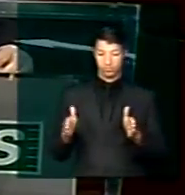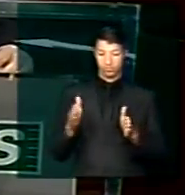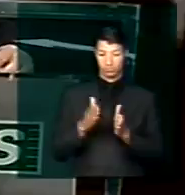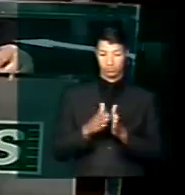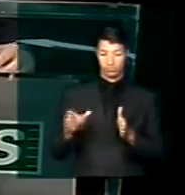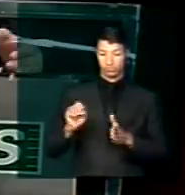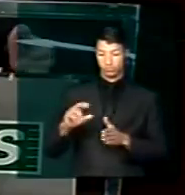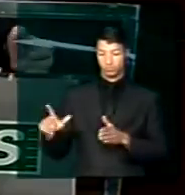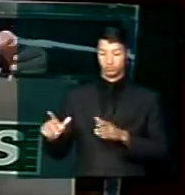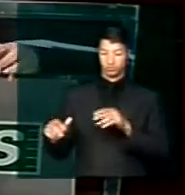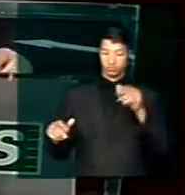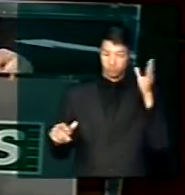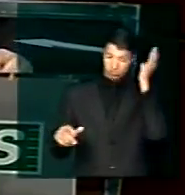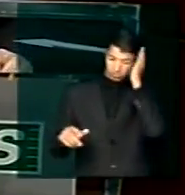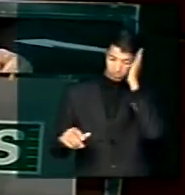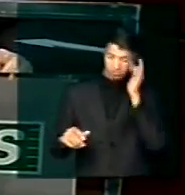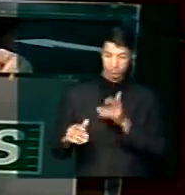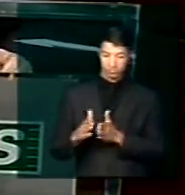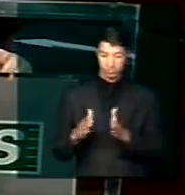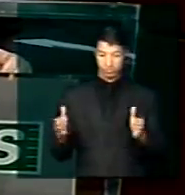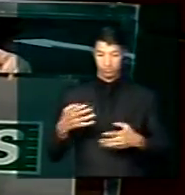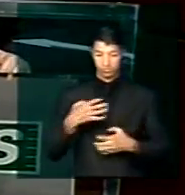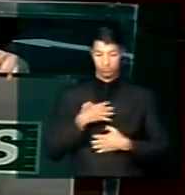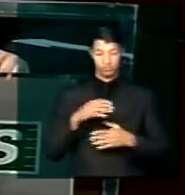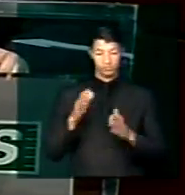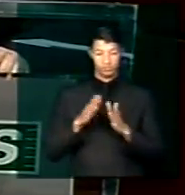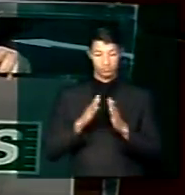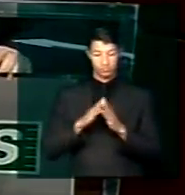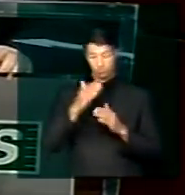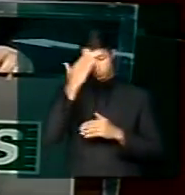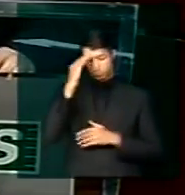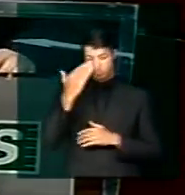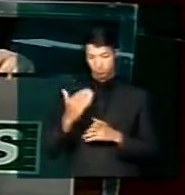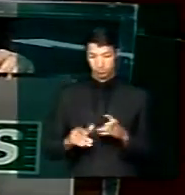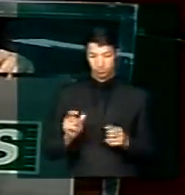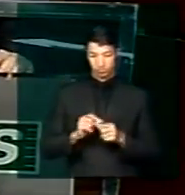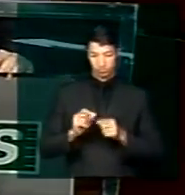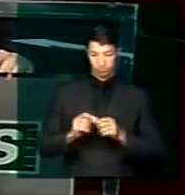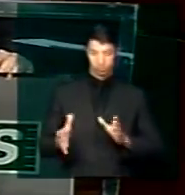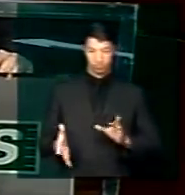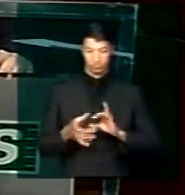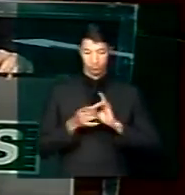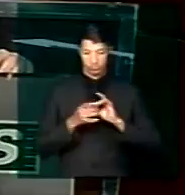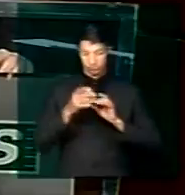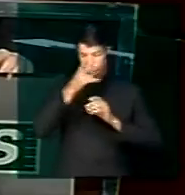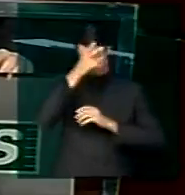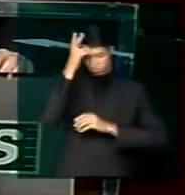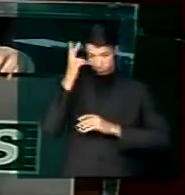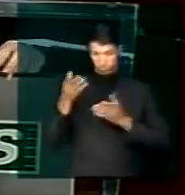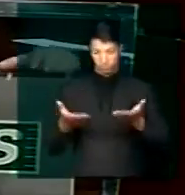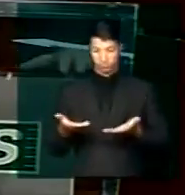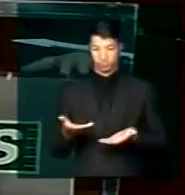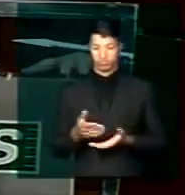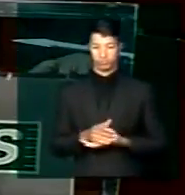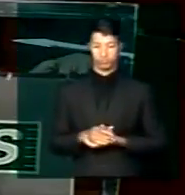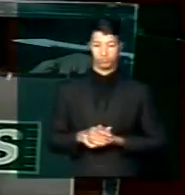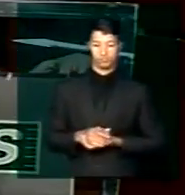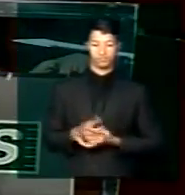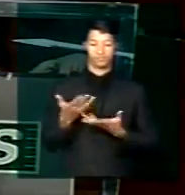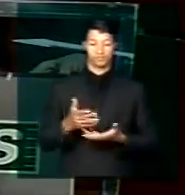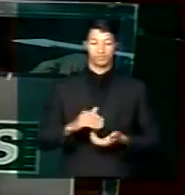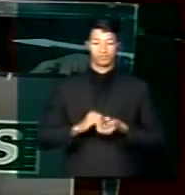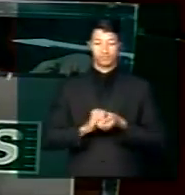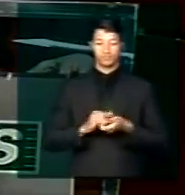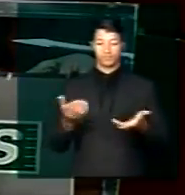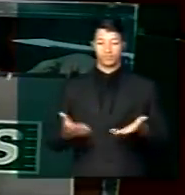e Mato Grosso do Sul. Então eu estou aqui, me sinto em casa e muito honrado de fazer parte da Câmara Itinerante na data de hoje. Quero